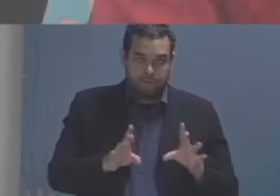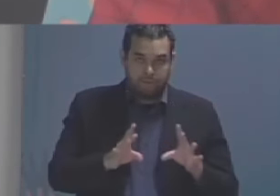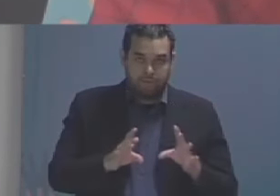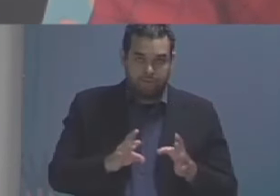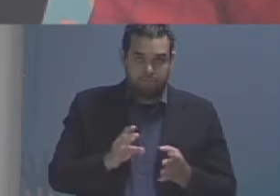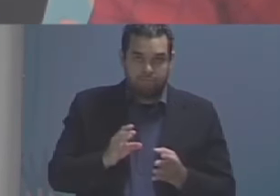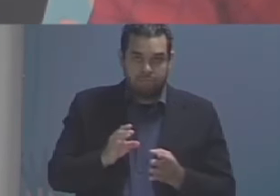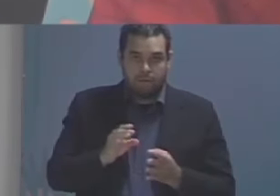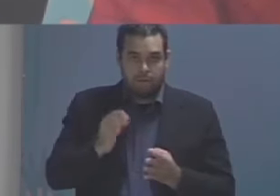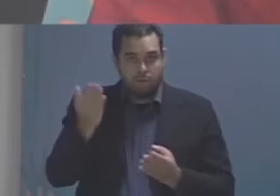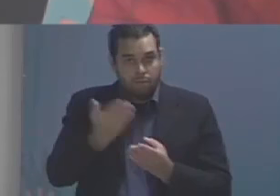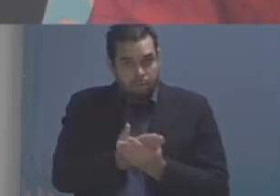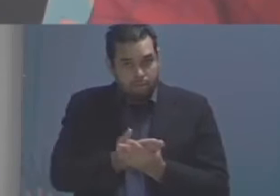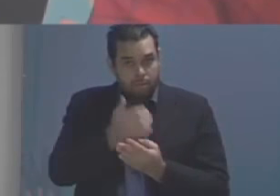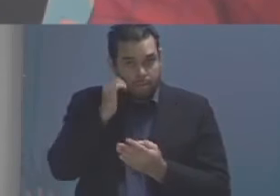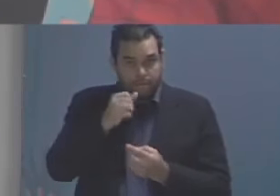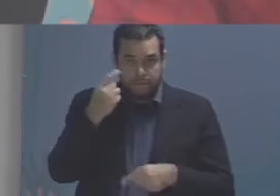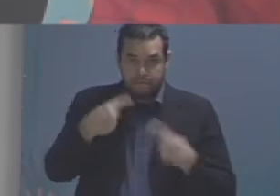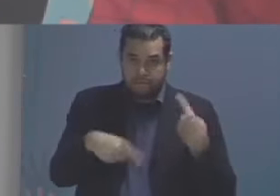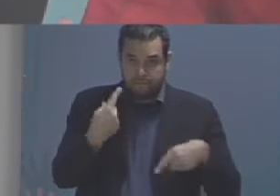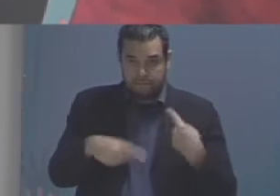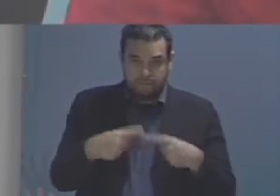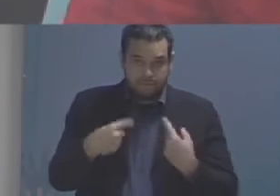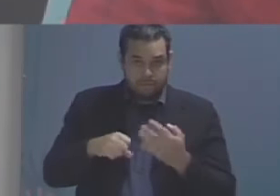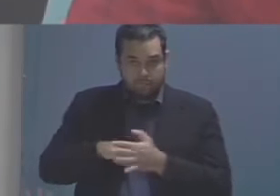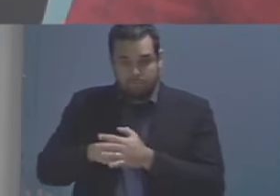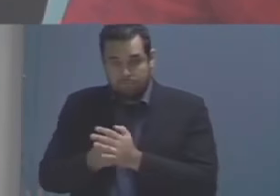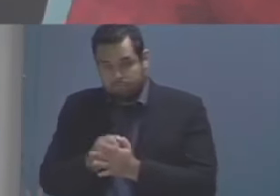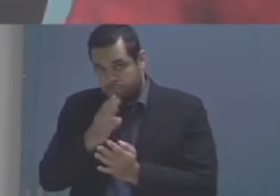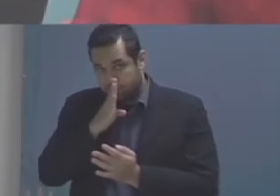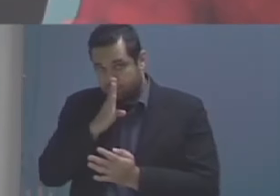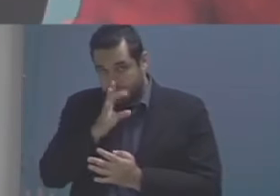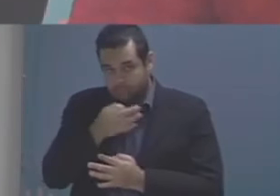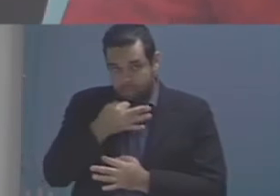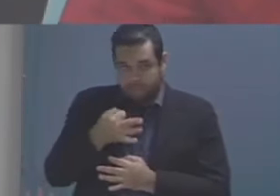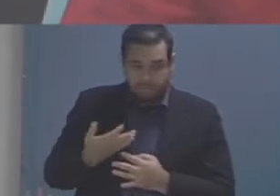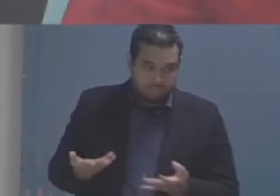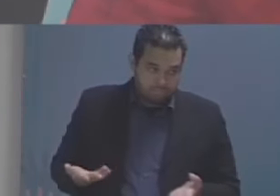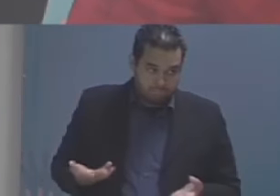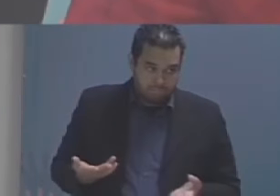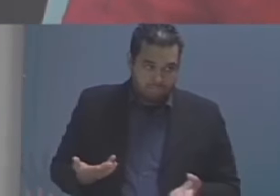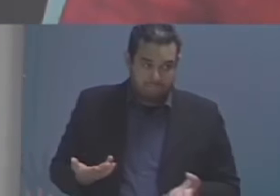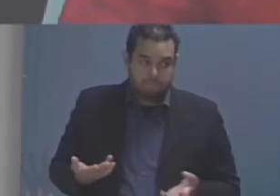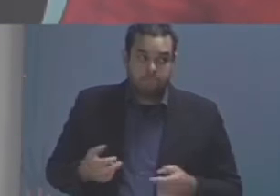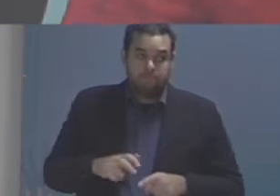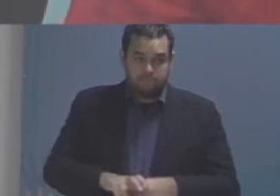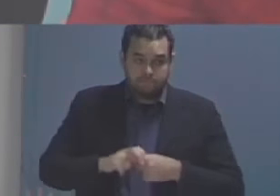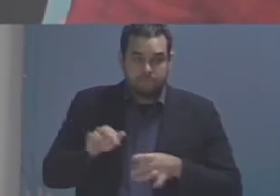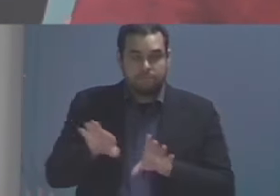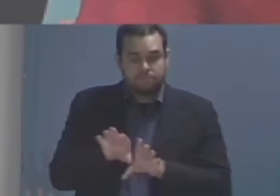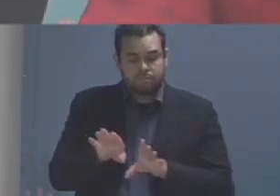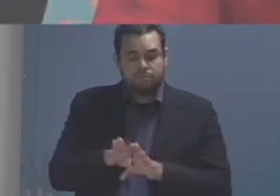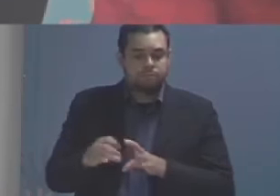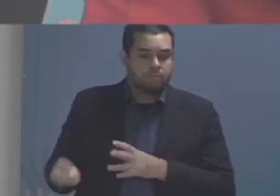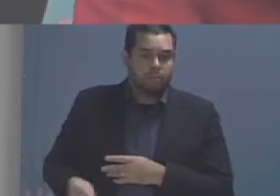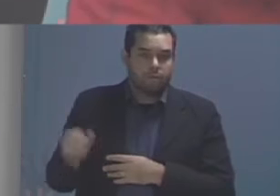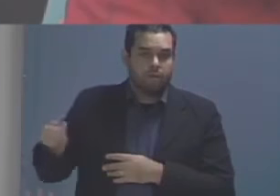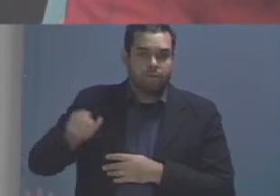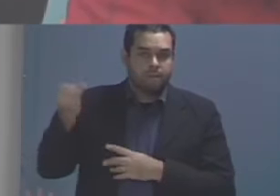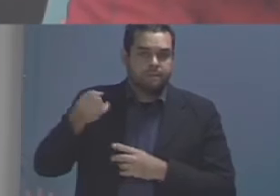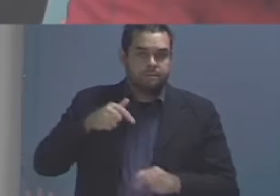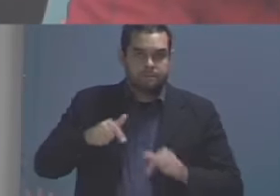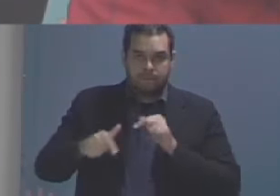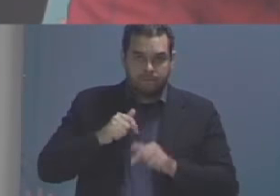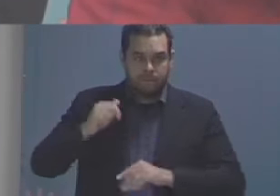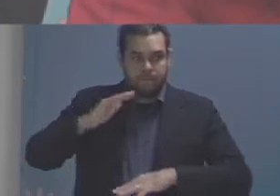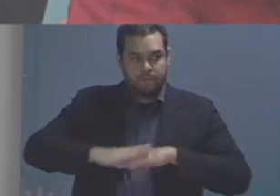pública, né? Ou seja, ela fazia o debate público e ela vai ter uma censura pública, uma coisa que ela fazia publicamente. Então, é fundamental o exercício